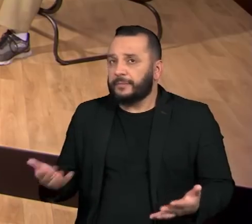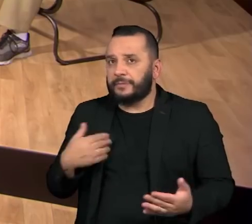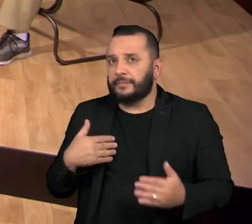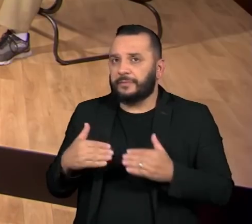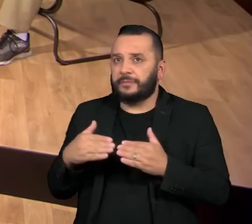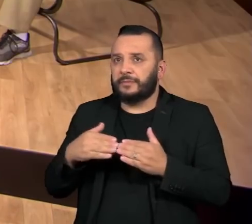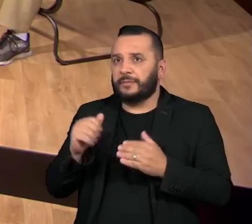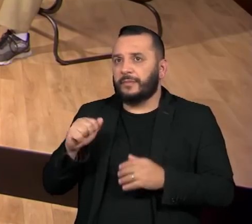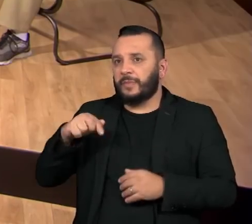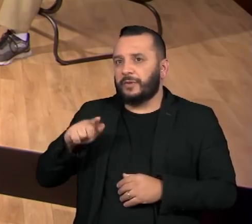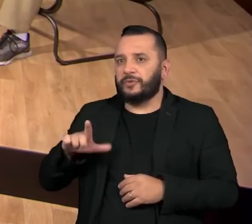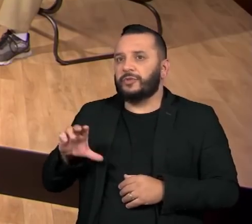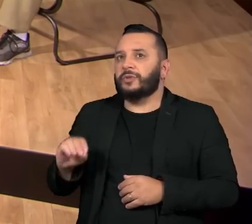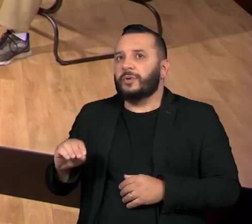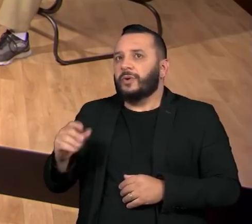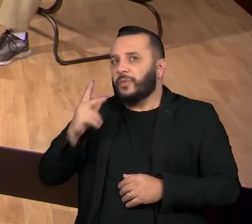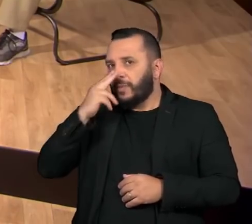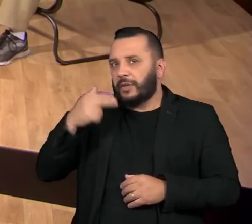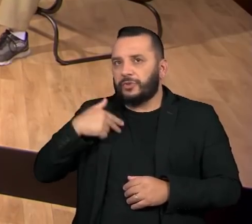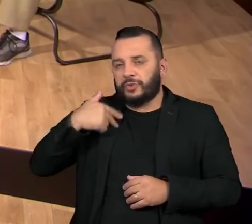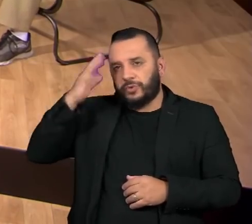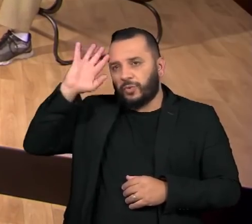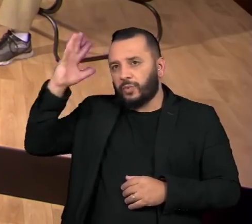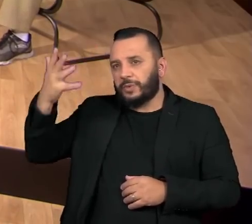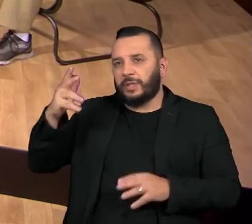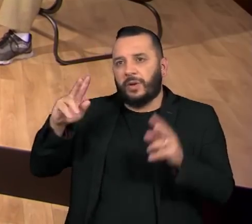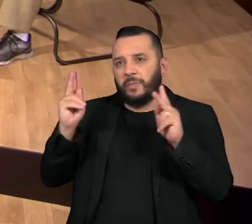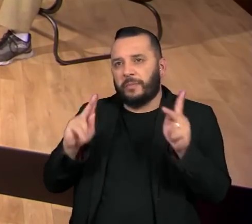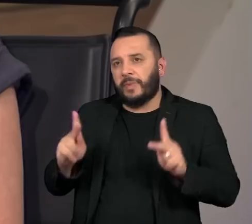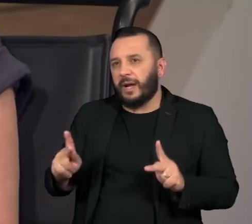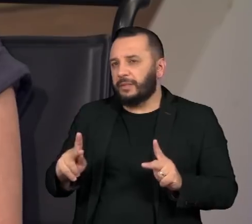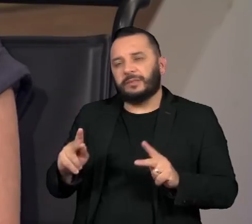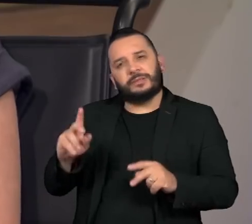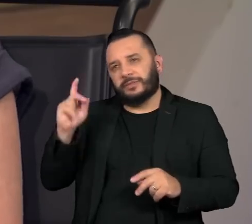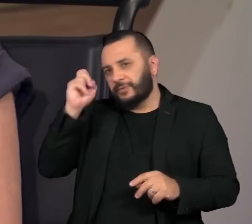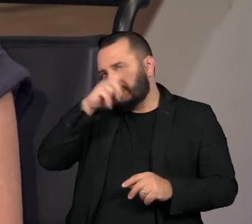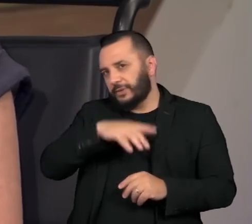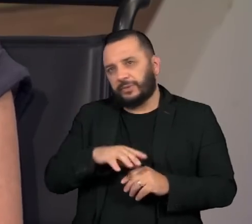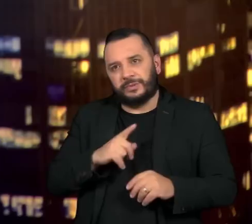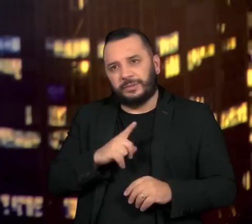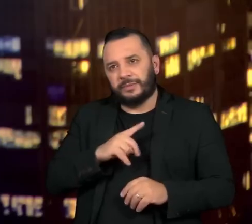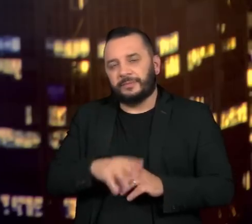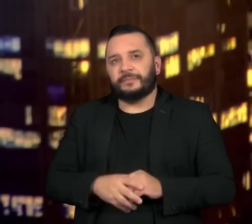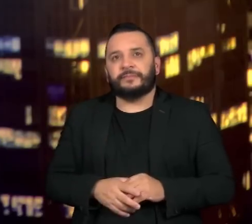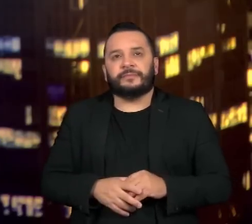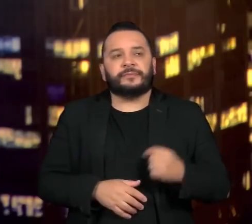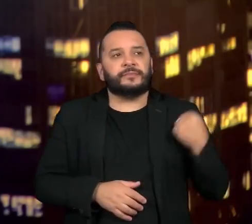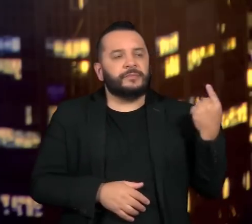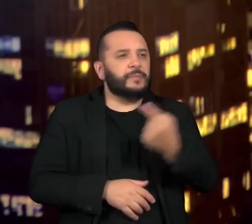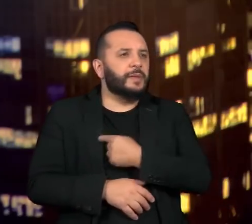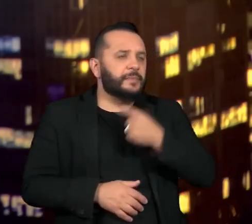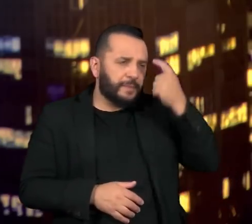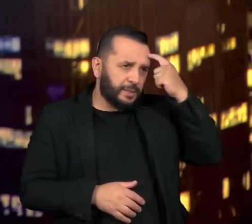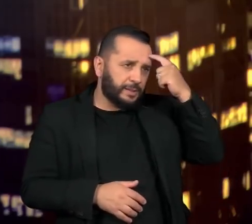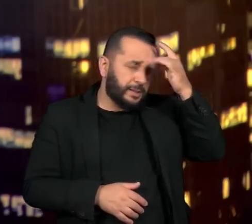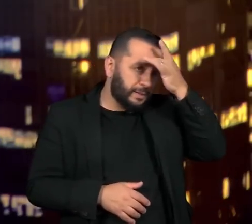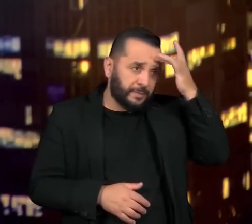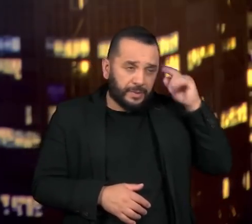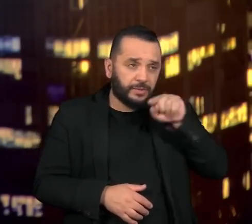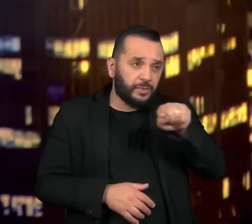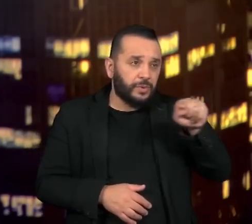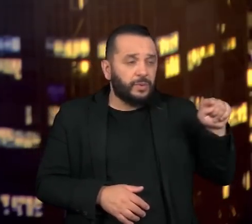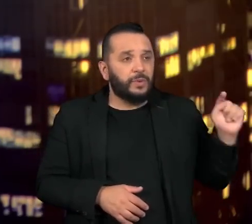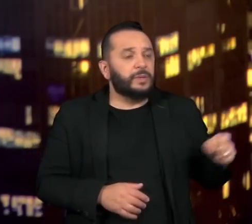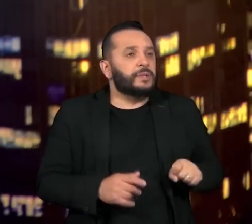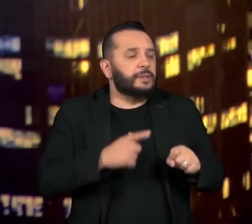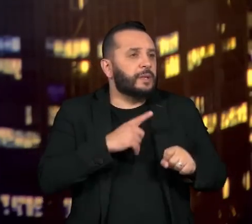com o Ângelo, eu acho que solução diplomática, tipo um acordo, muito difícil de sair. E a gente fica pensando na situação dessas pessoas, não é? Tem um dado do